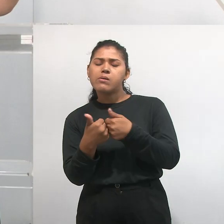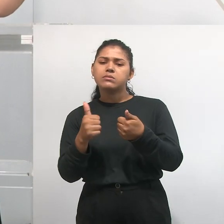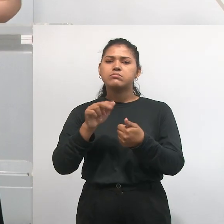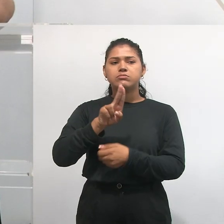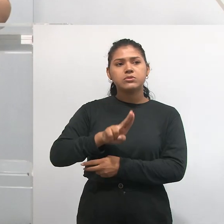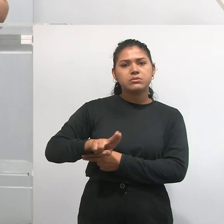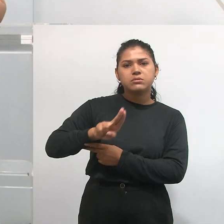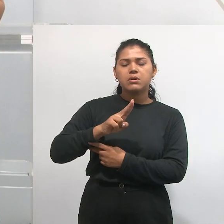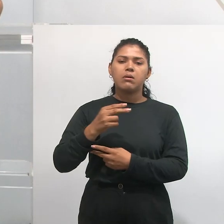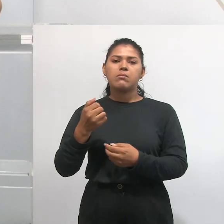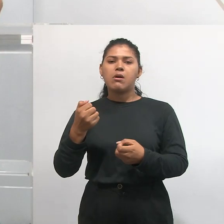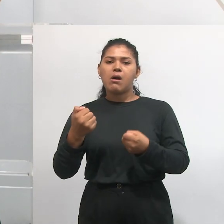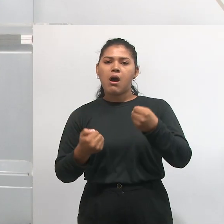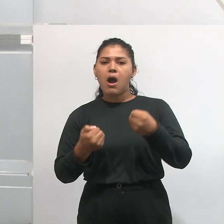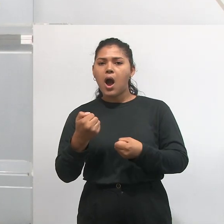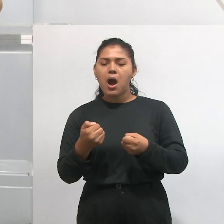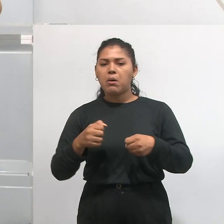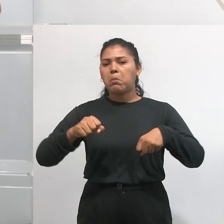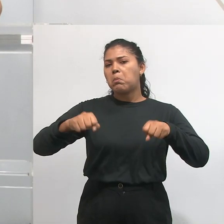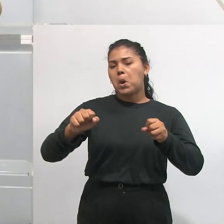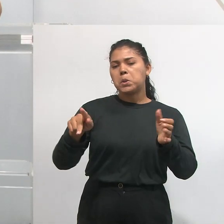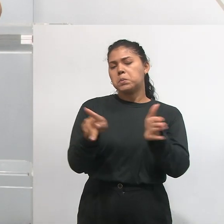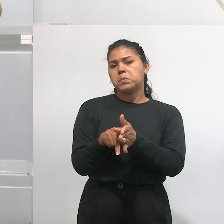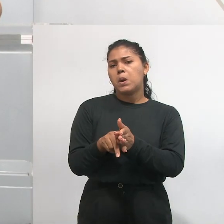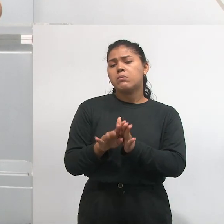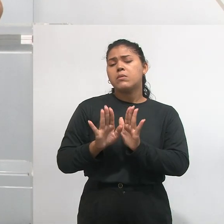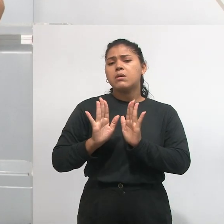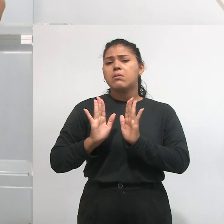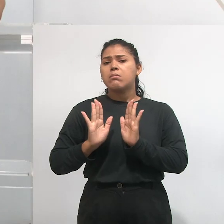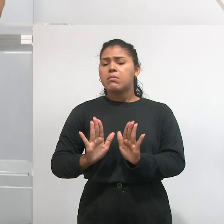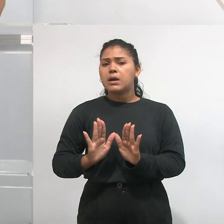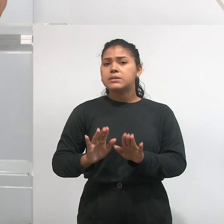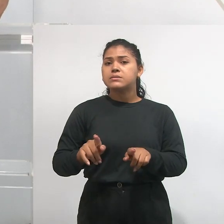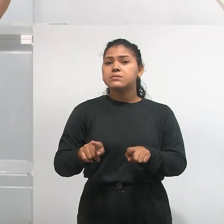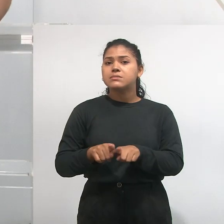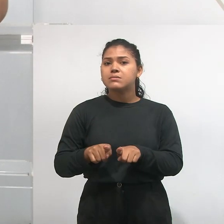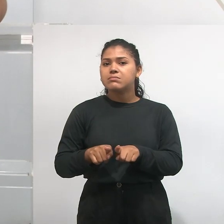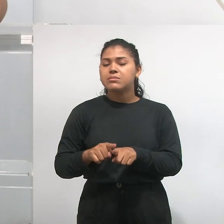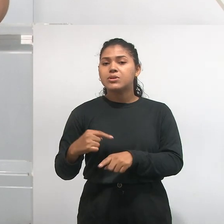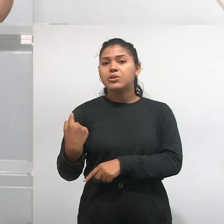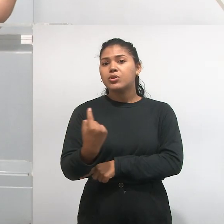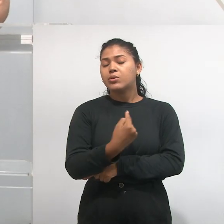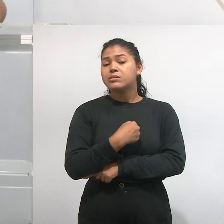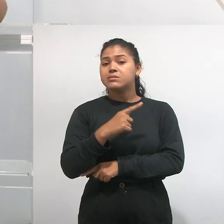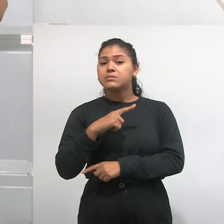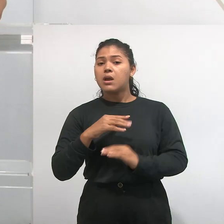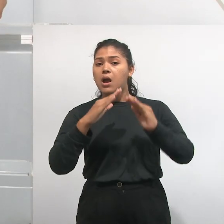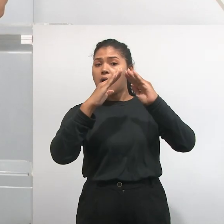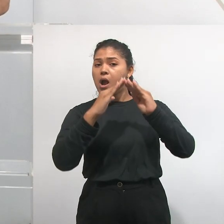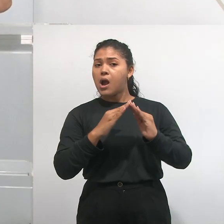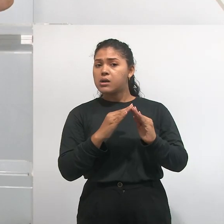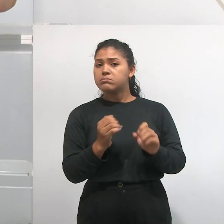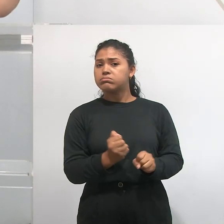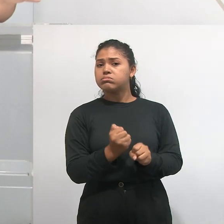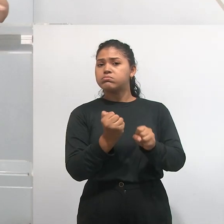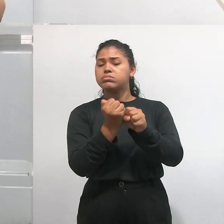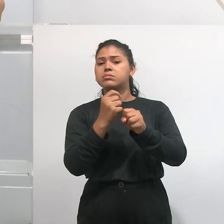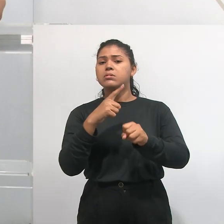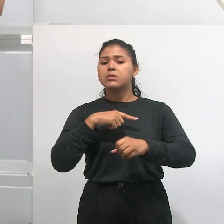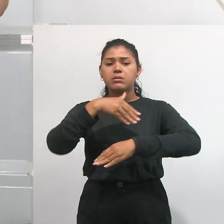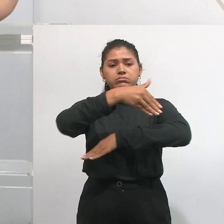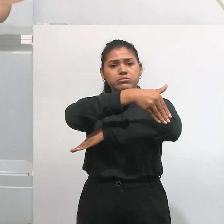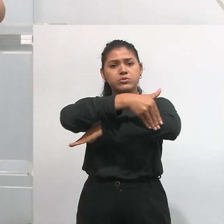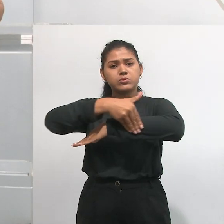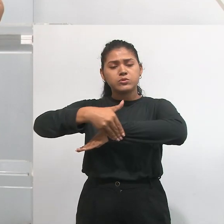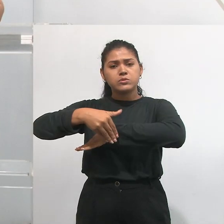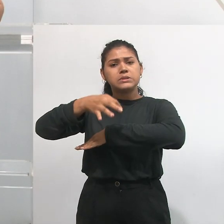ônibus, ou temos nossas condições próprias, mas também nós vivemos numa casa que tem ali asfalto ao